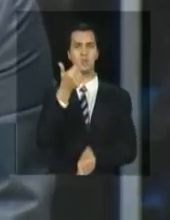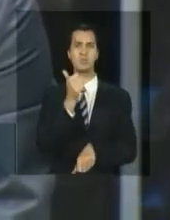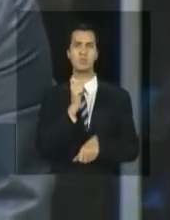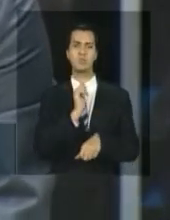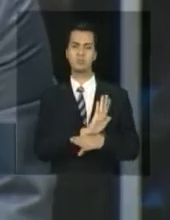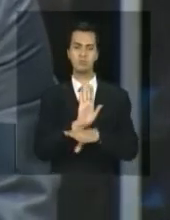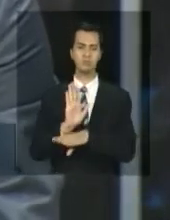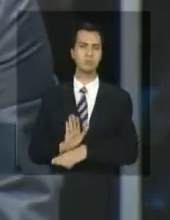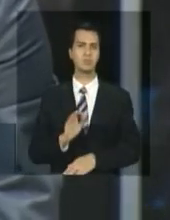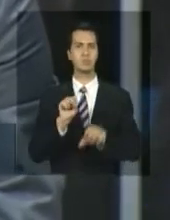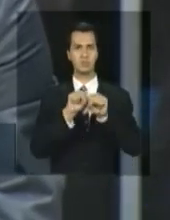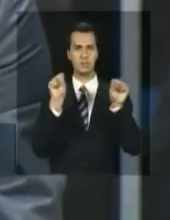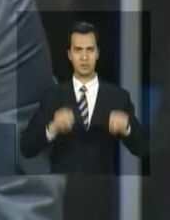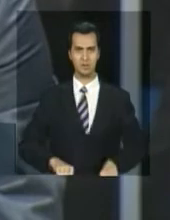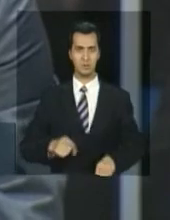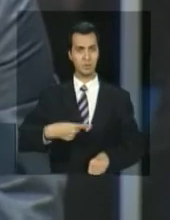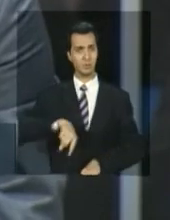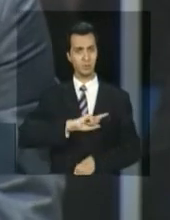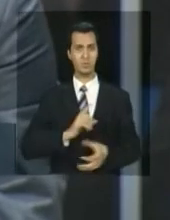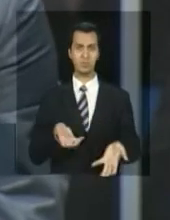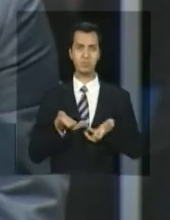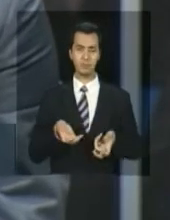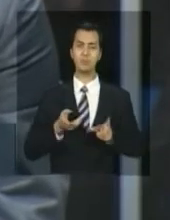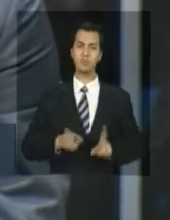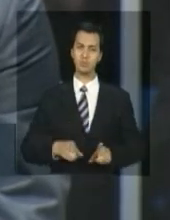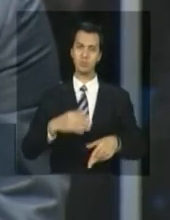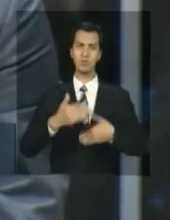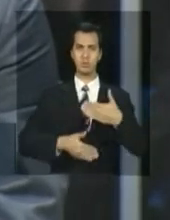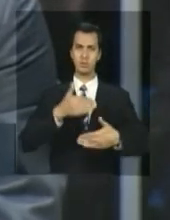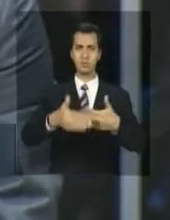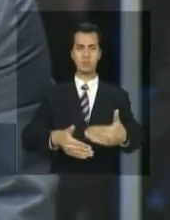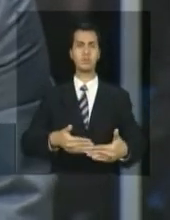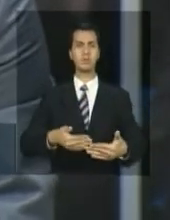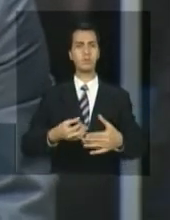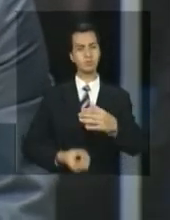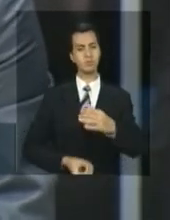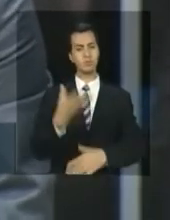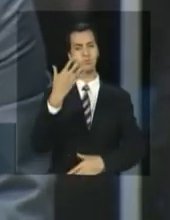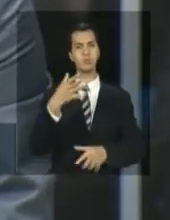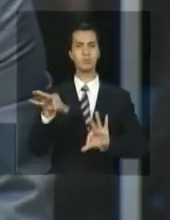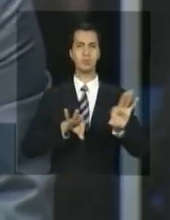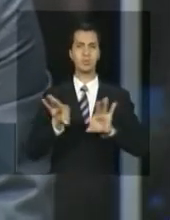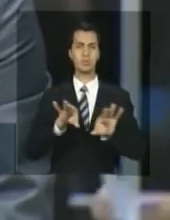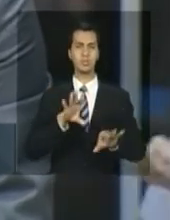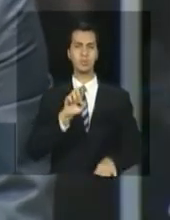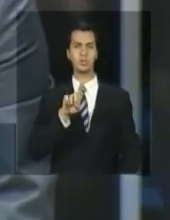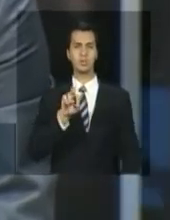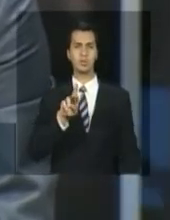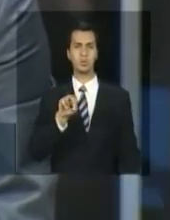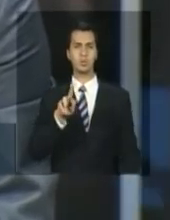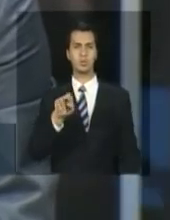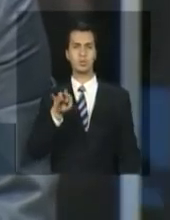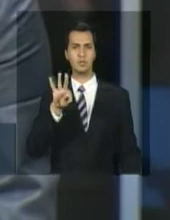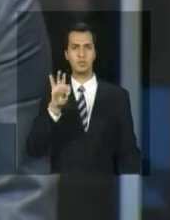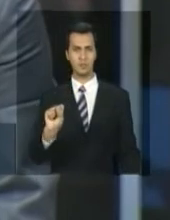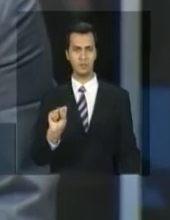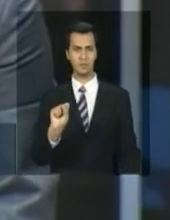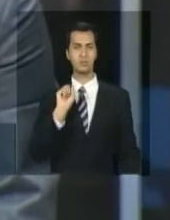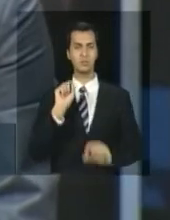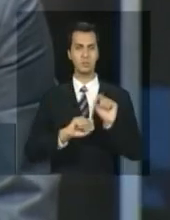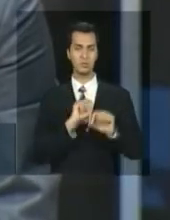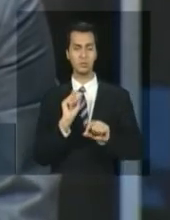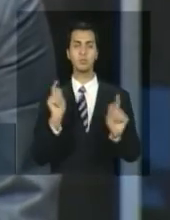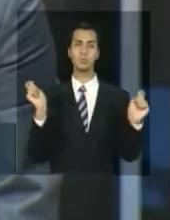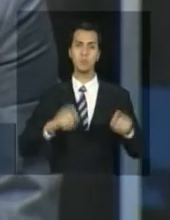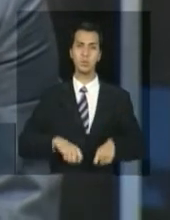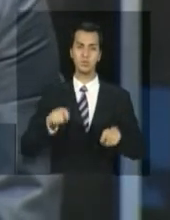sistemas, mas queremos avançar na implementação dos projetos estruturantes que equacionem o